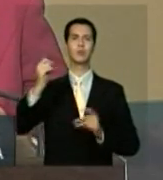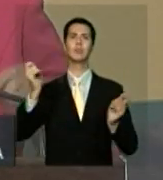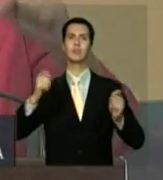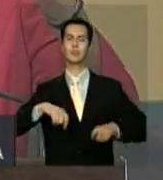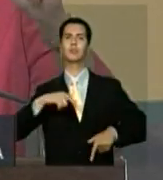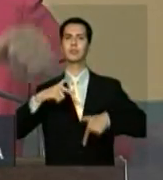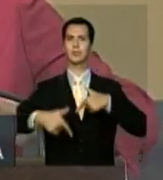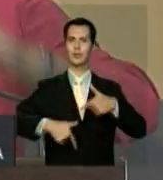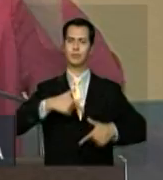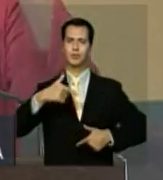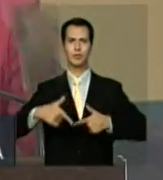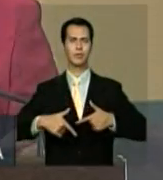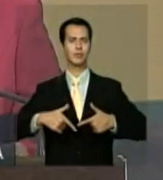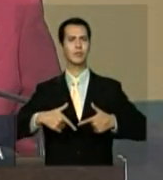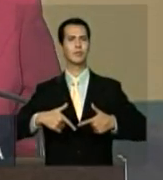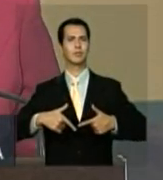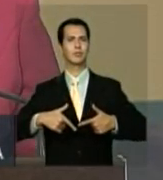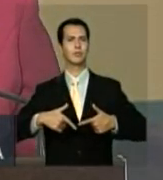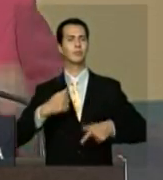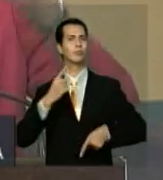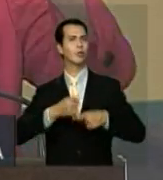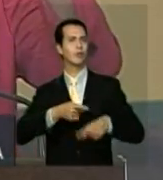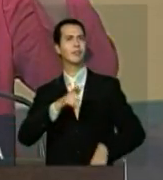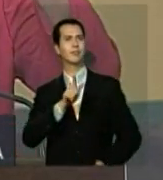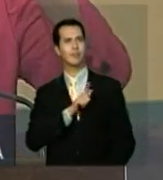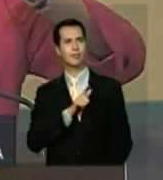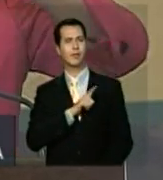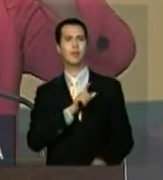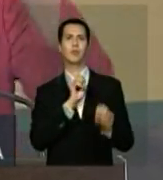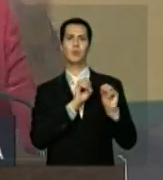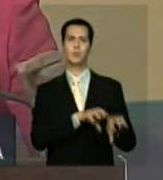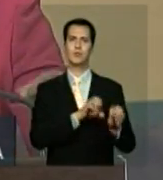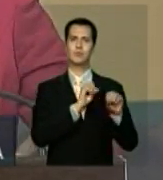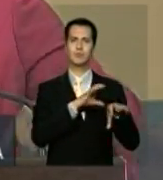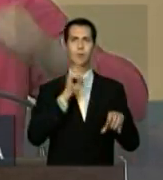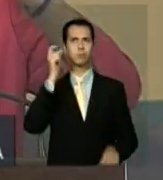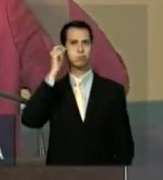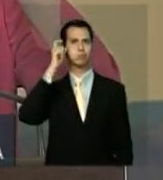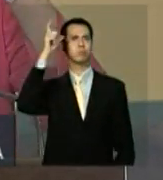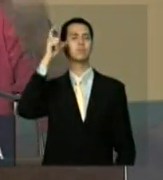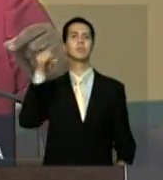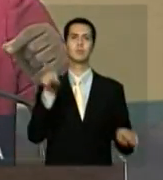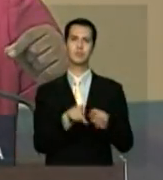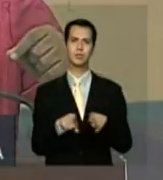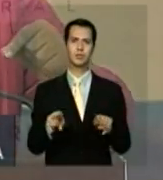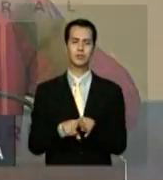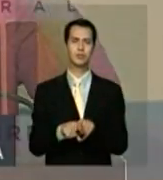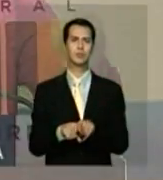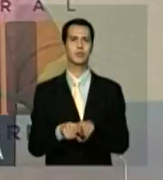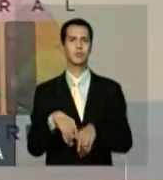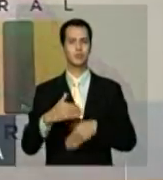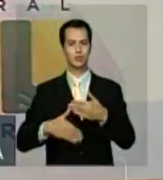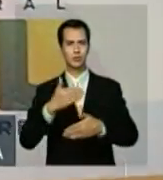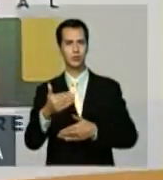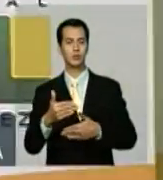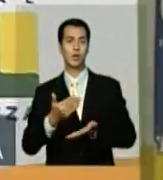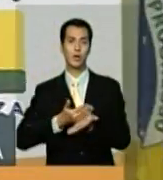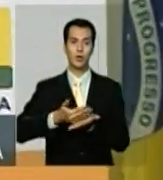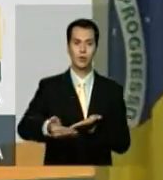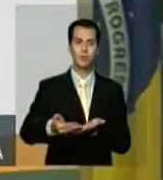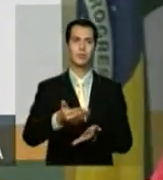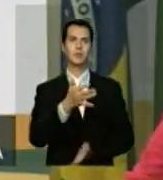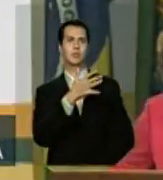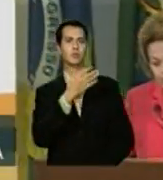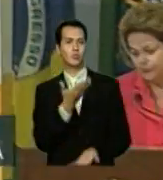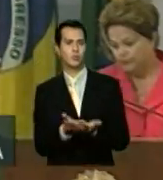sociedade através de mais educação aí através da pró infância do primeiro do fundamental e